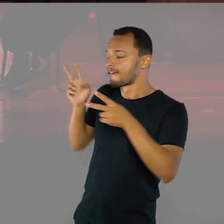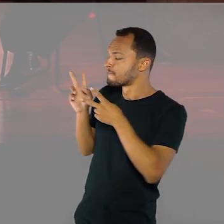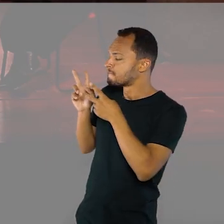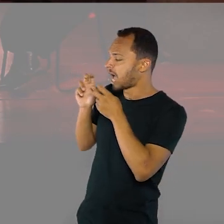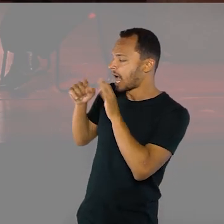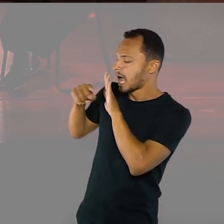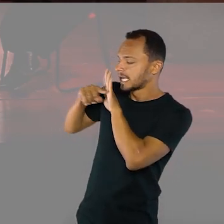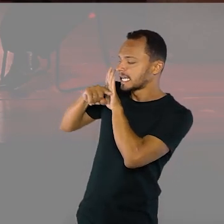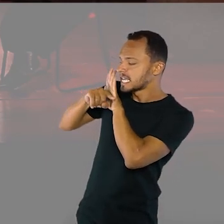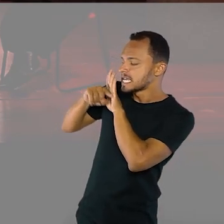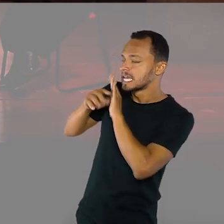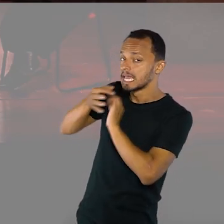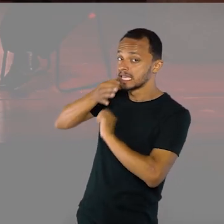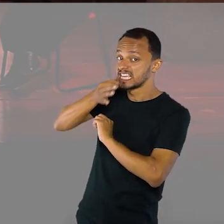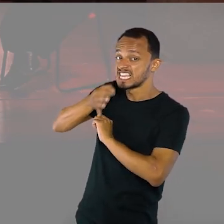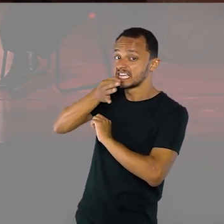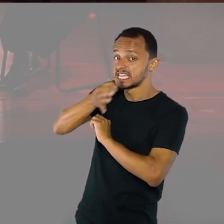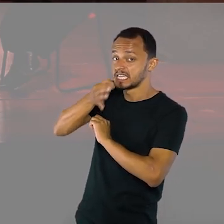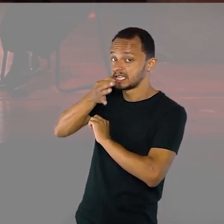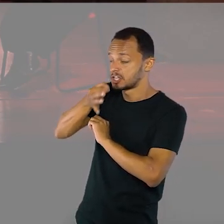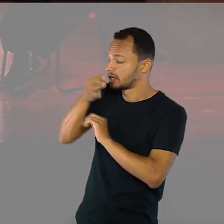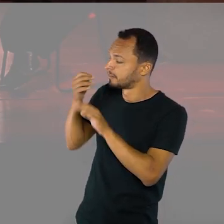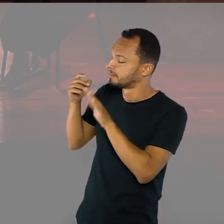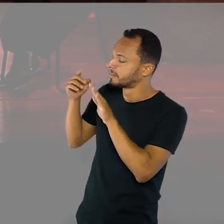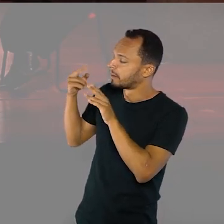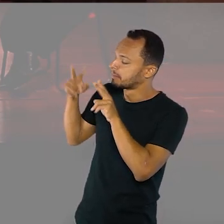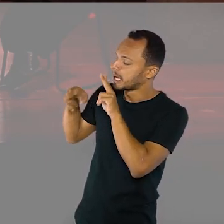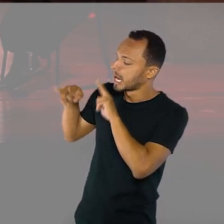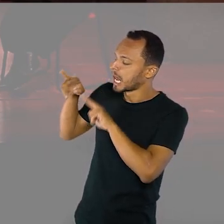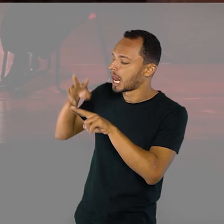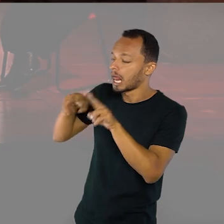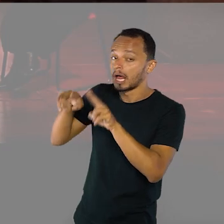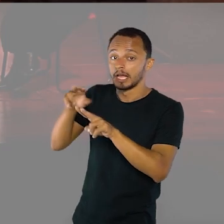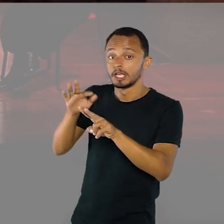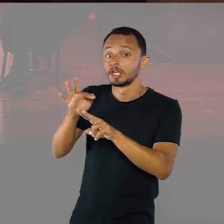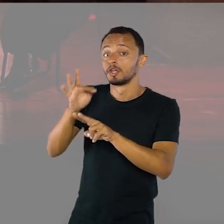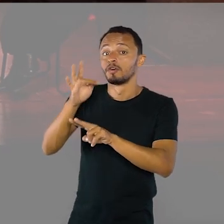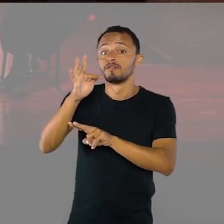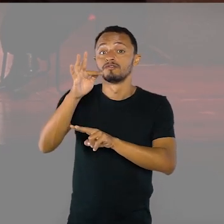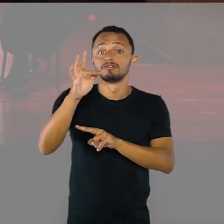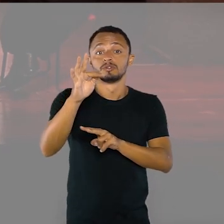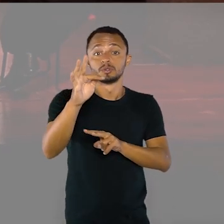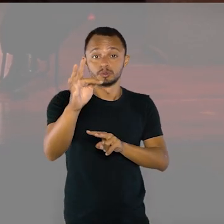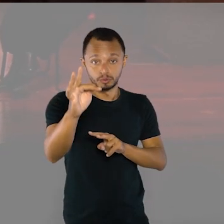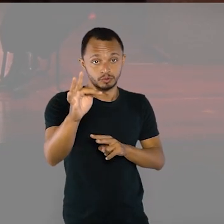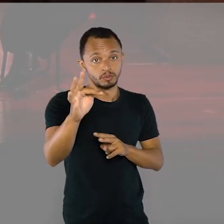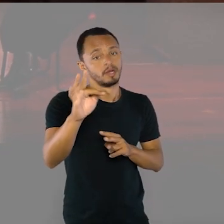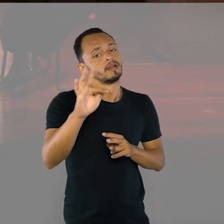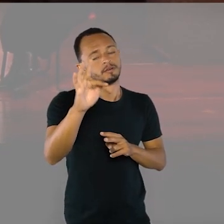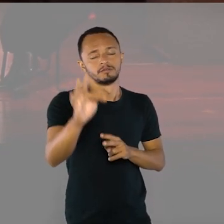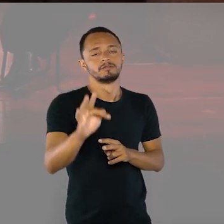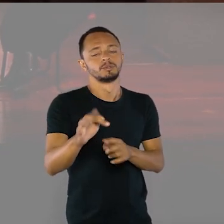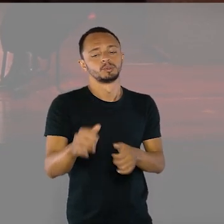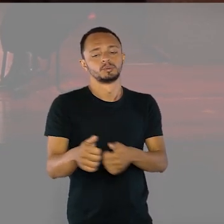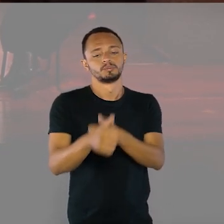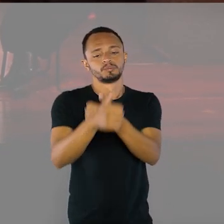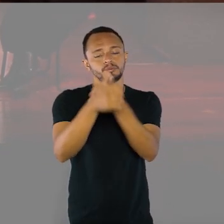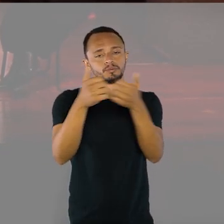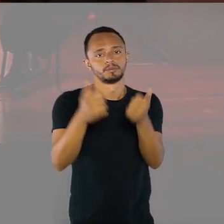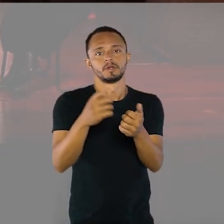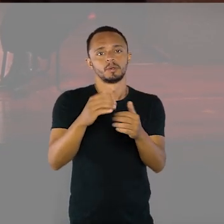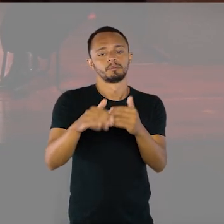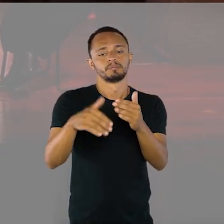mais críticas a partir do presente, mas, sobretudo, um futuro a construir. Por isso, essa nossa atenção aos alunos,